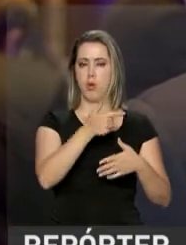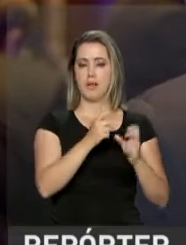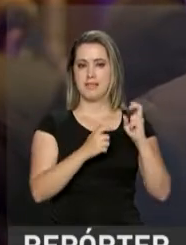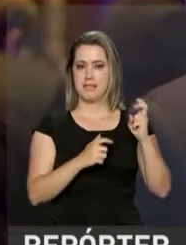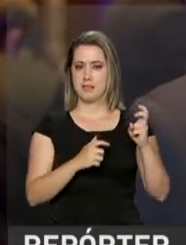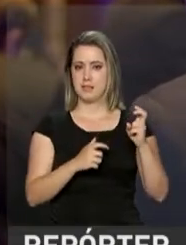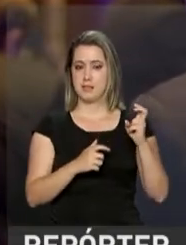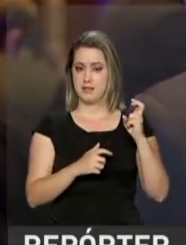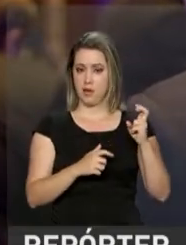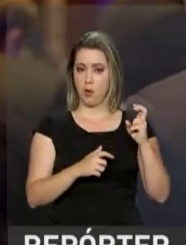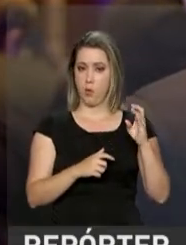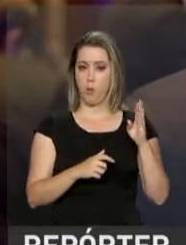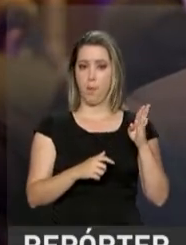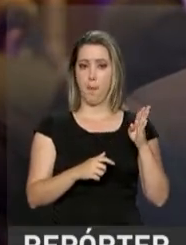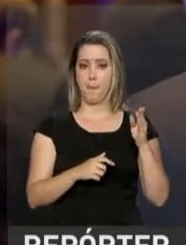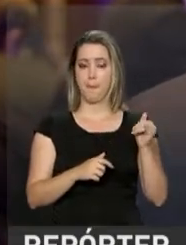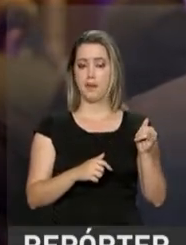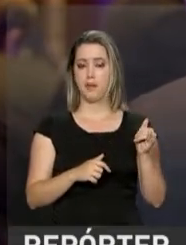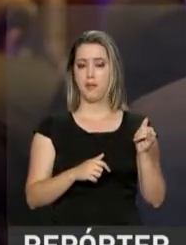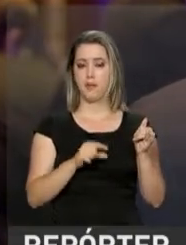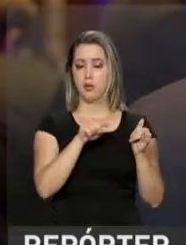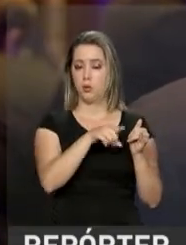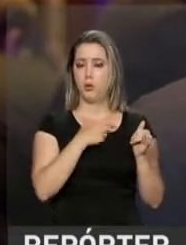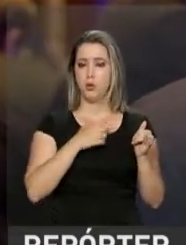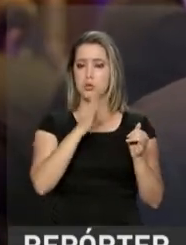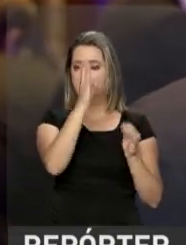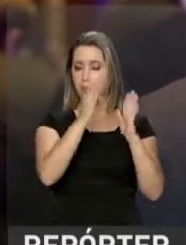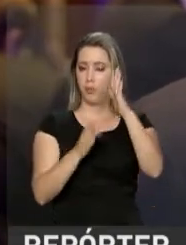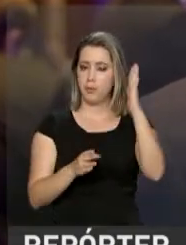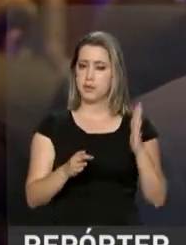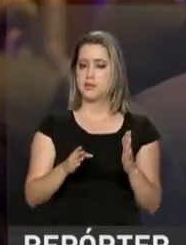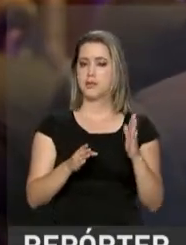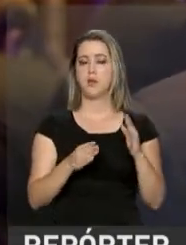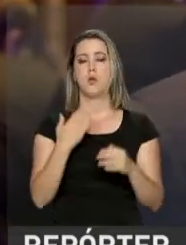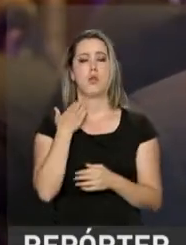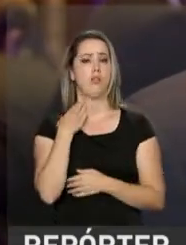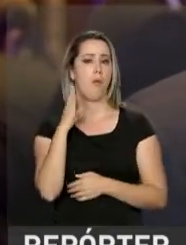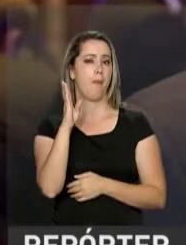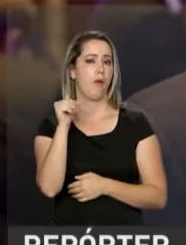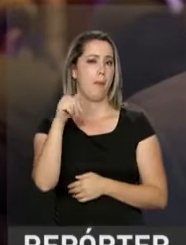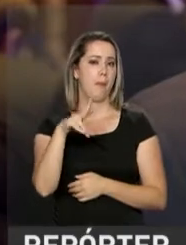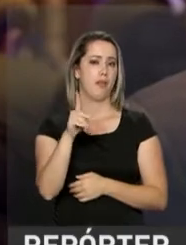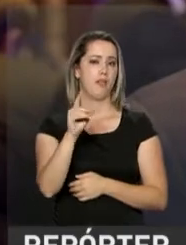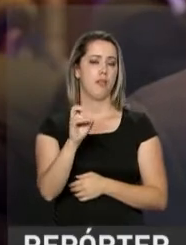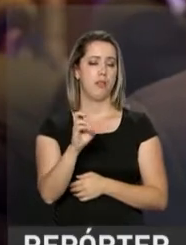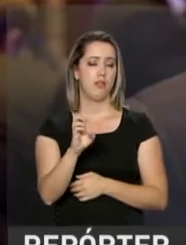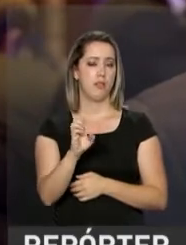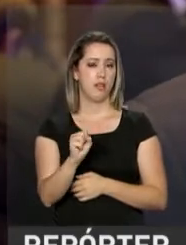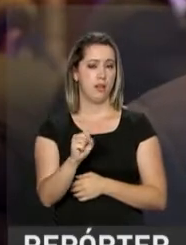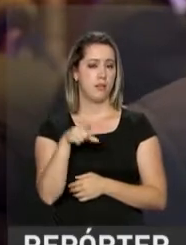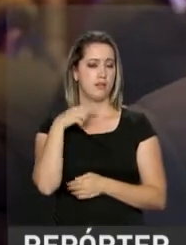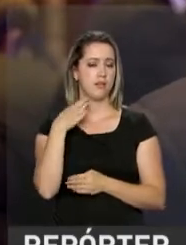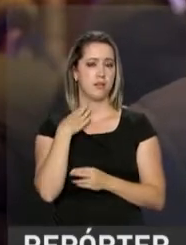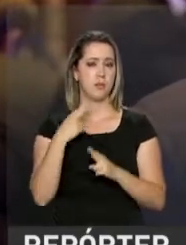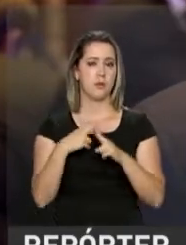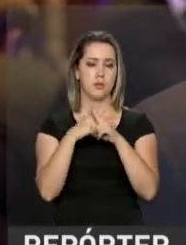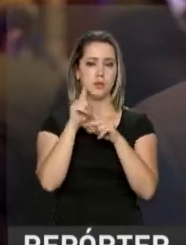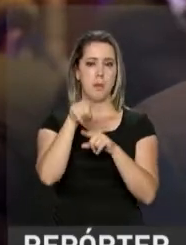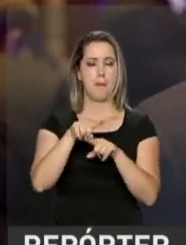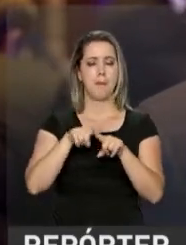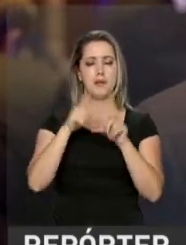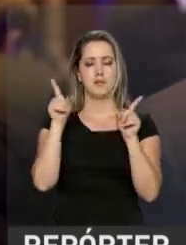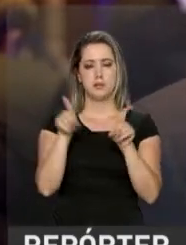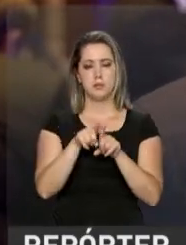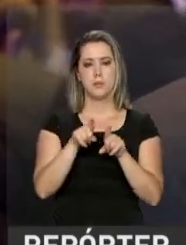bilhões por instituições brasileiras, preferencialmente o BNDES e a Caixa Econômica Federal. Mas a participação também